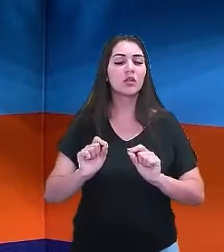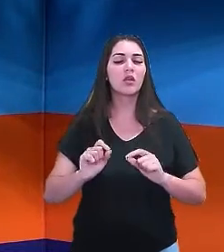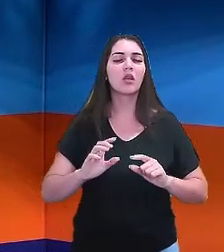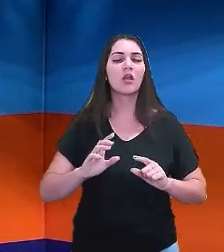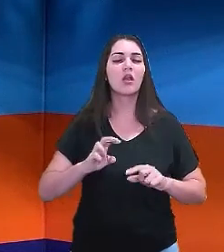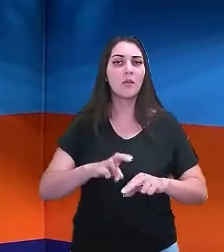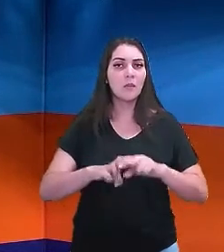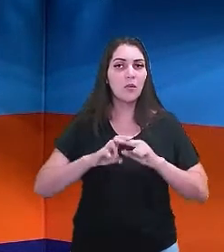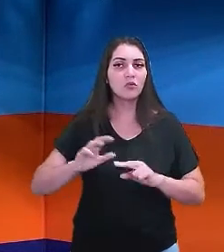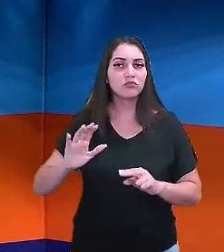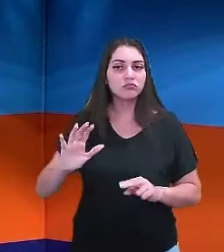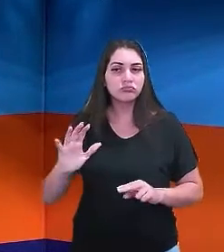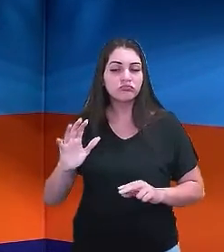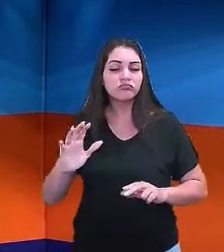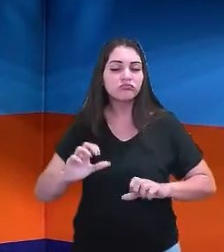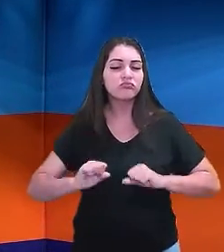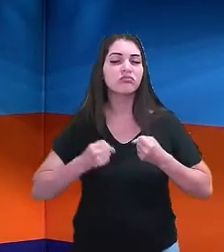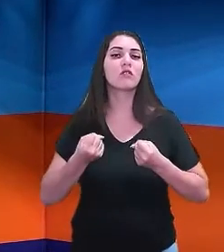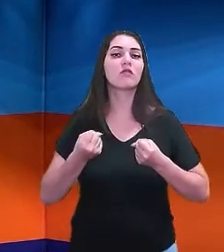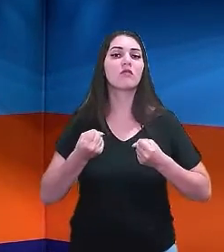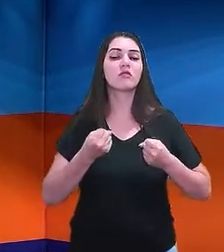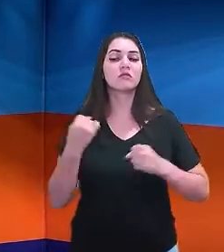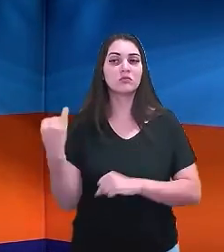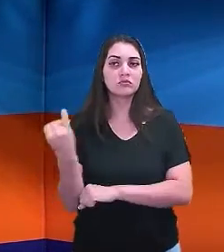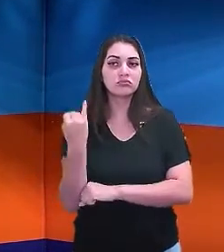Revolução Industrial, encontrava-se